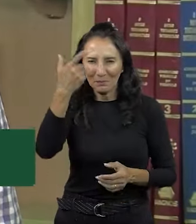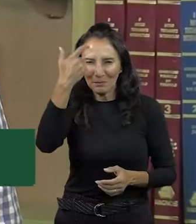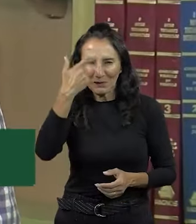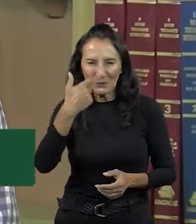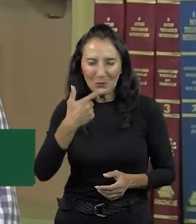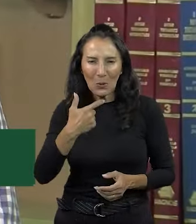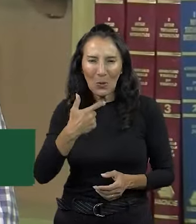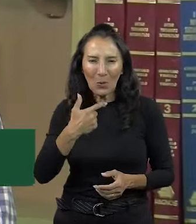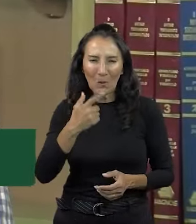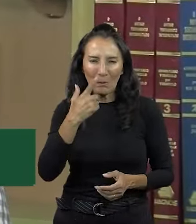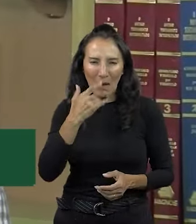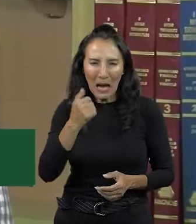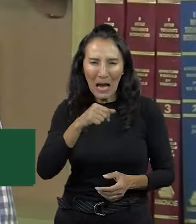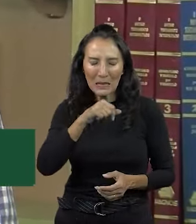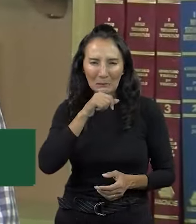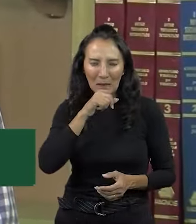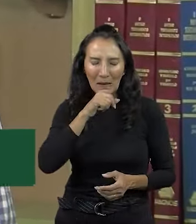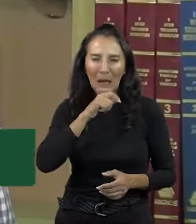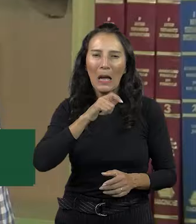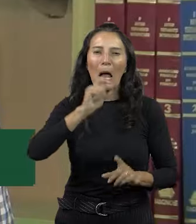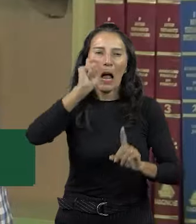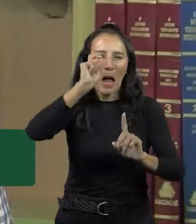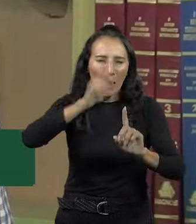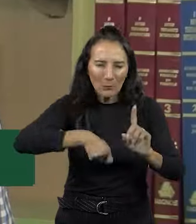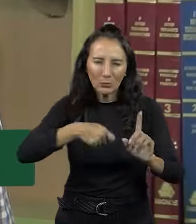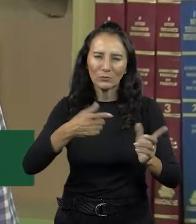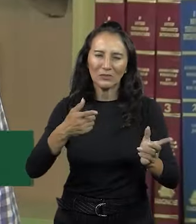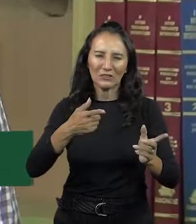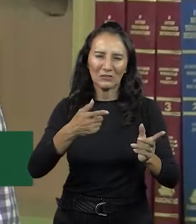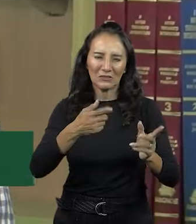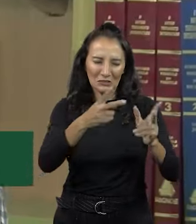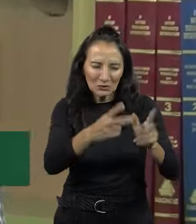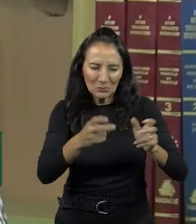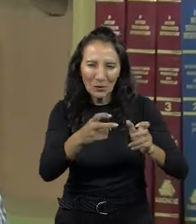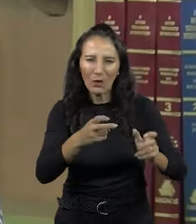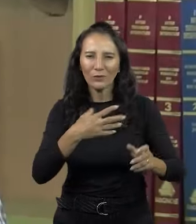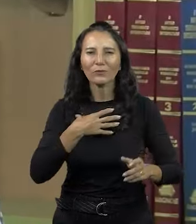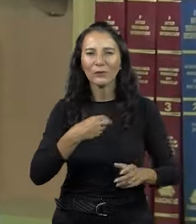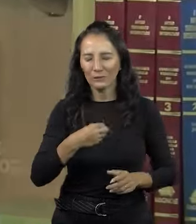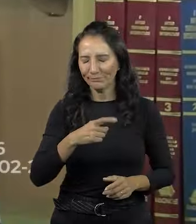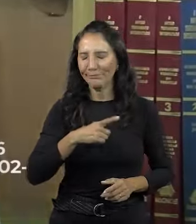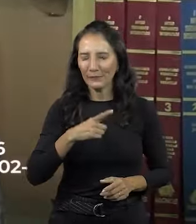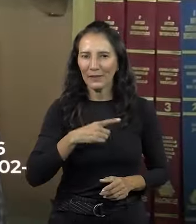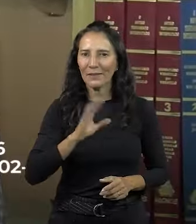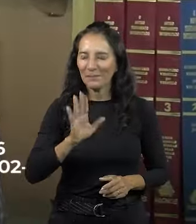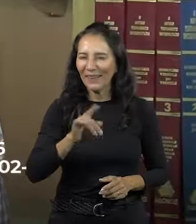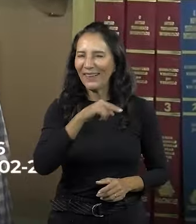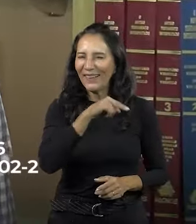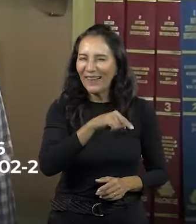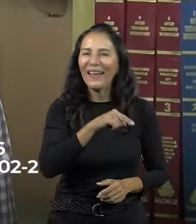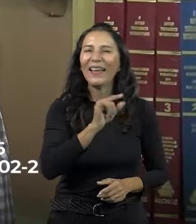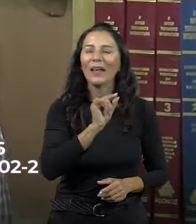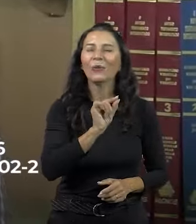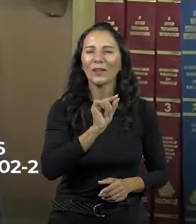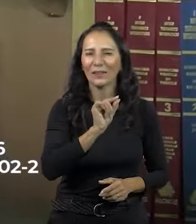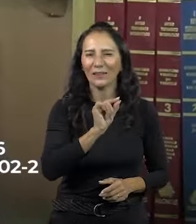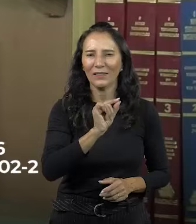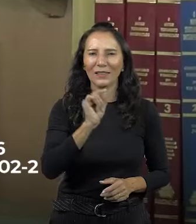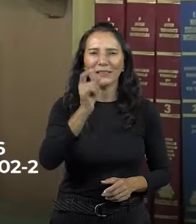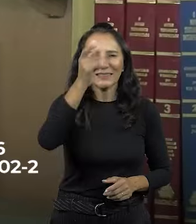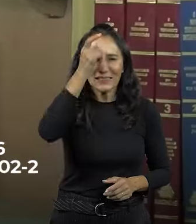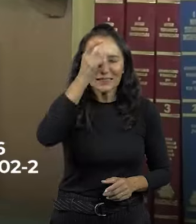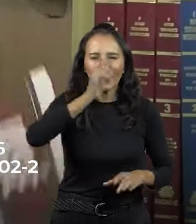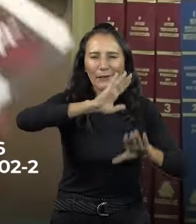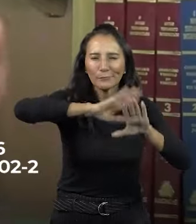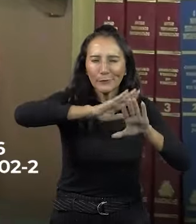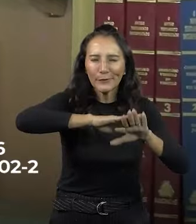filha infeliz mente Isso é só para você saber que é Satanás agindo nesse mundo mas um